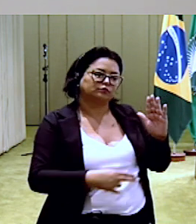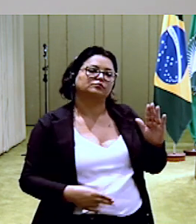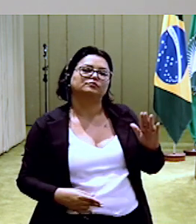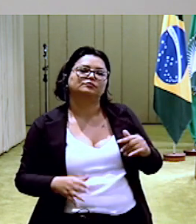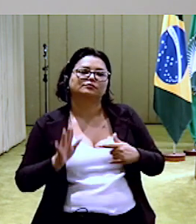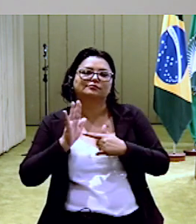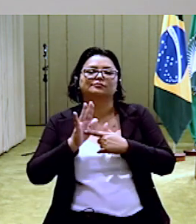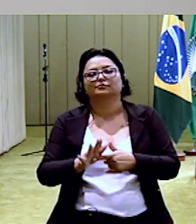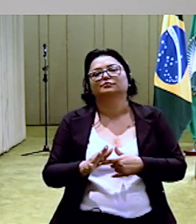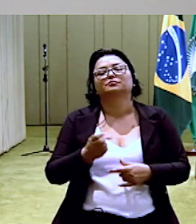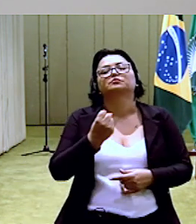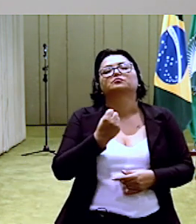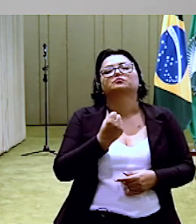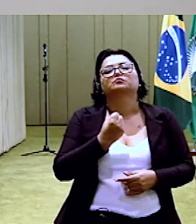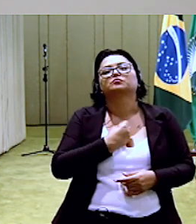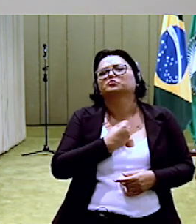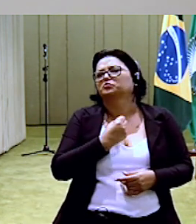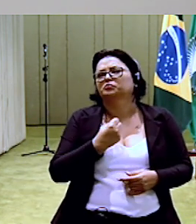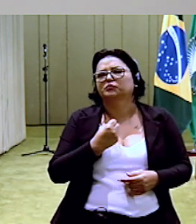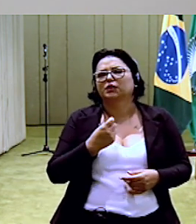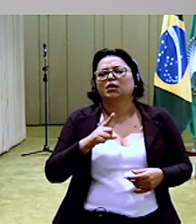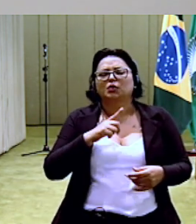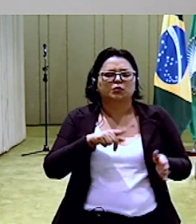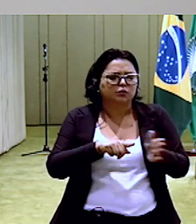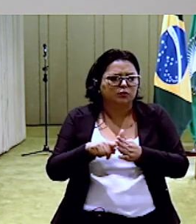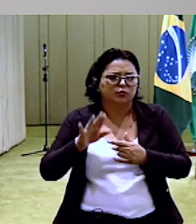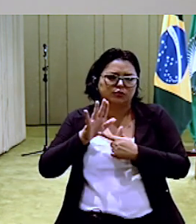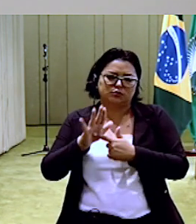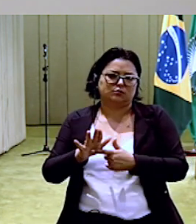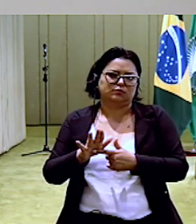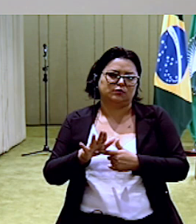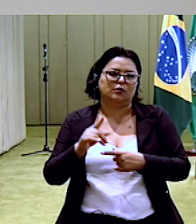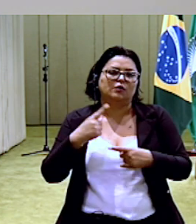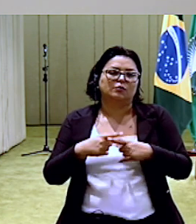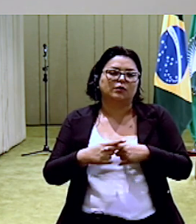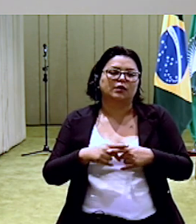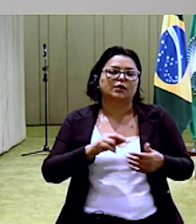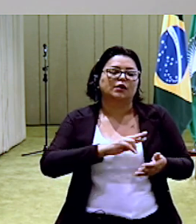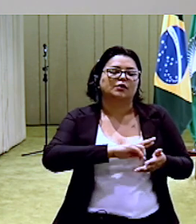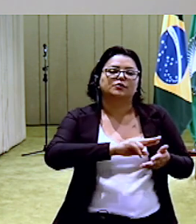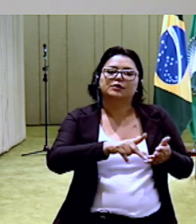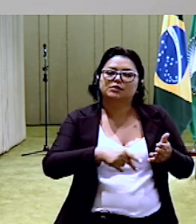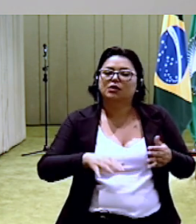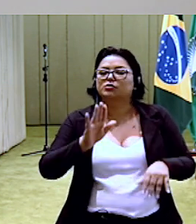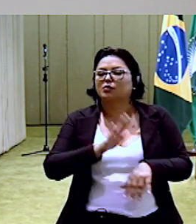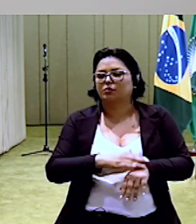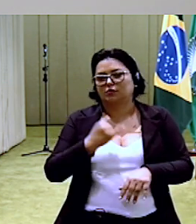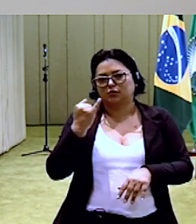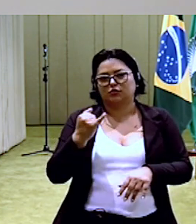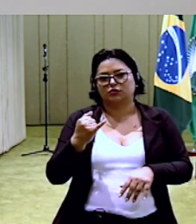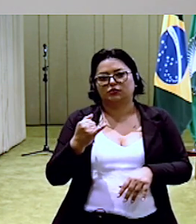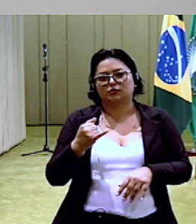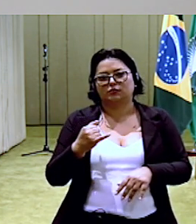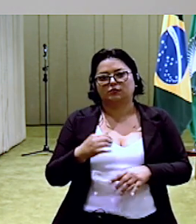chatear aqui a audiência com muitos números, mas existem vários estudos que mostram, Por que que a diversidade importa? Acho que o mais